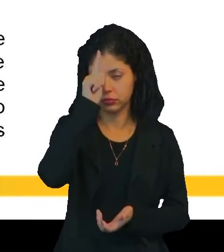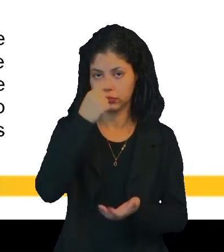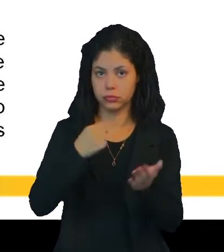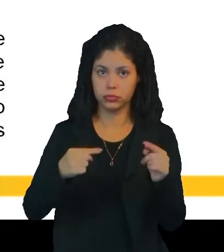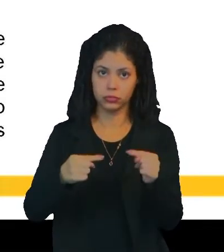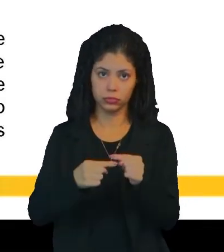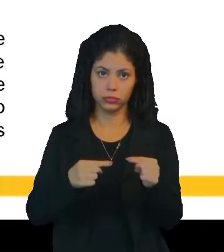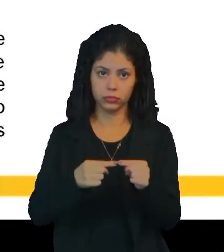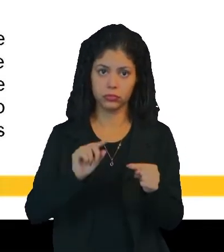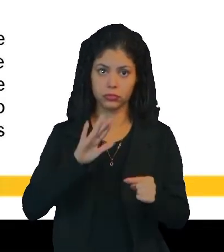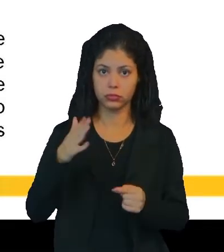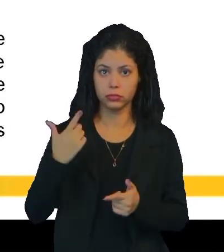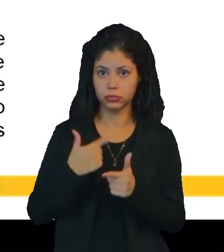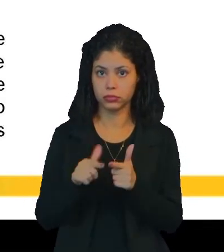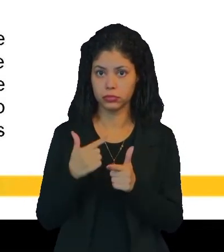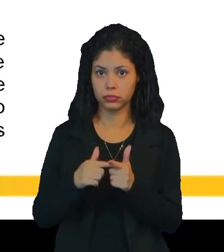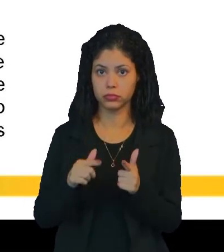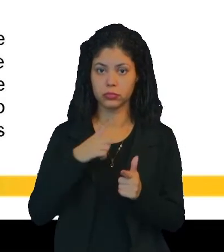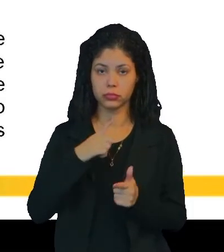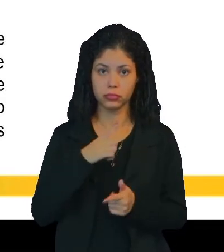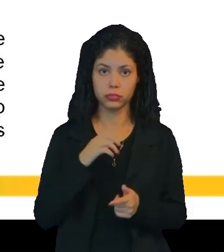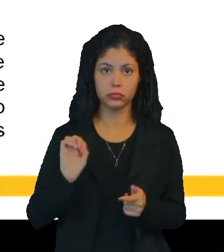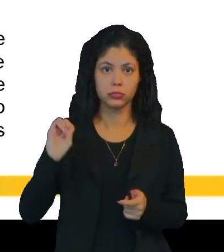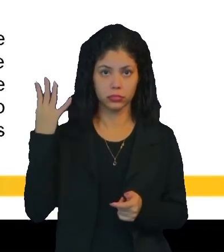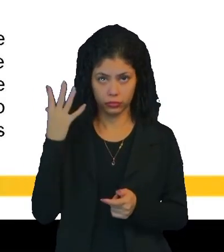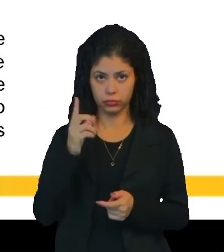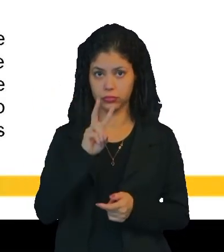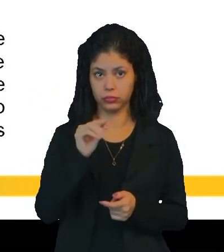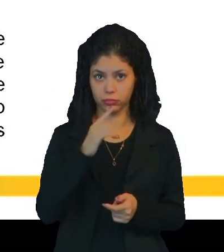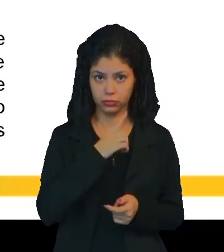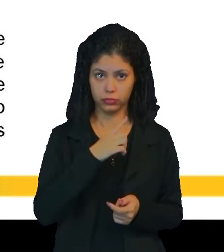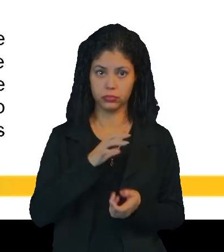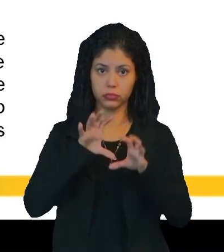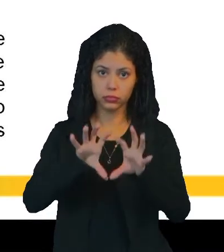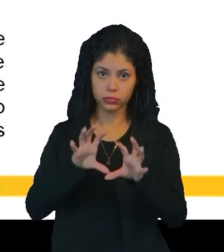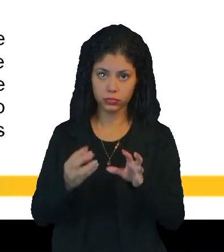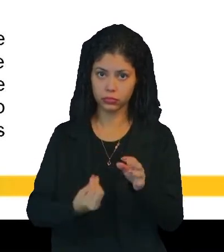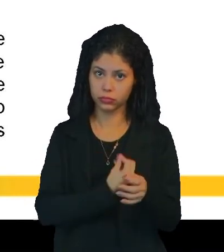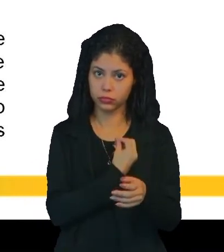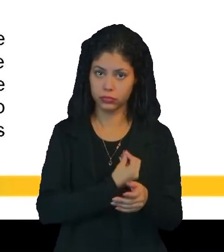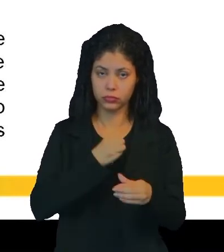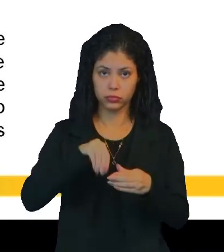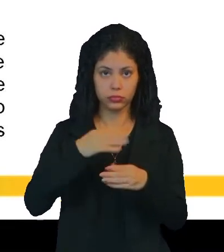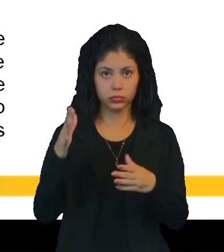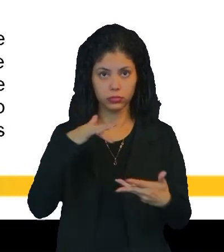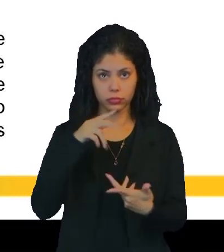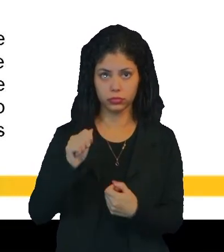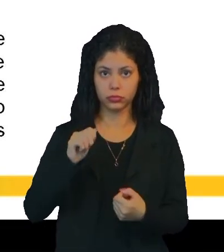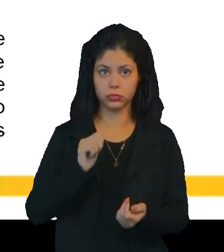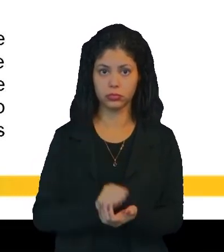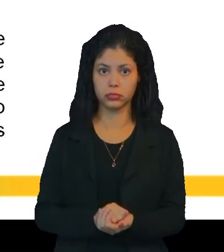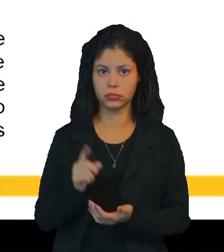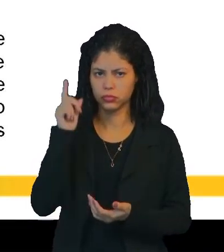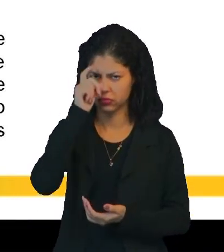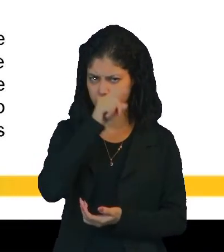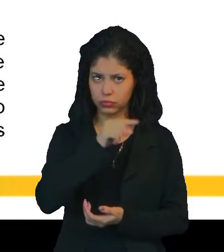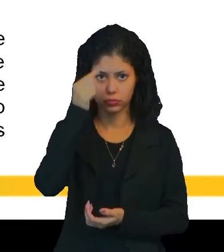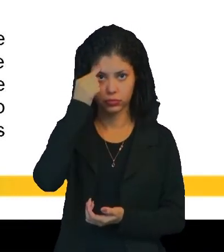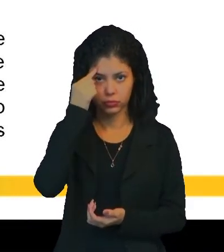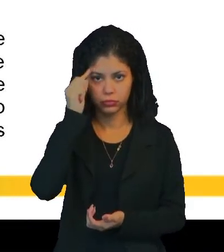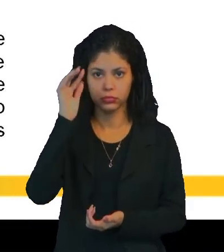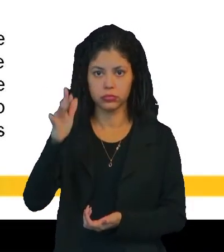com Hawking quanto aos problemas graves que enfrentaríamos na Terra. Para ele, a sobrevivência humana fora de outro planeta é algo muito difícil de